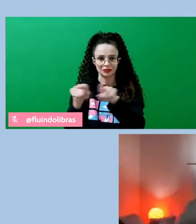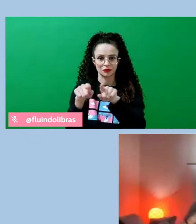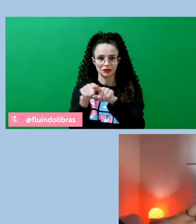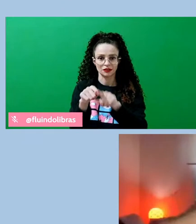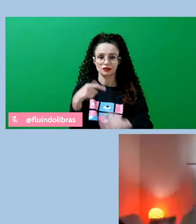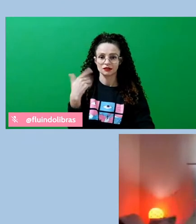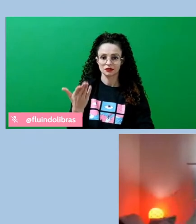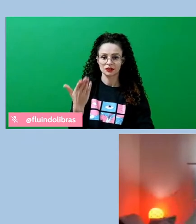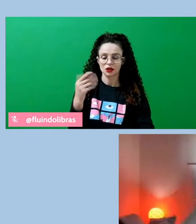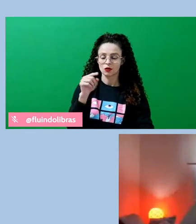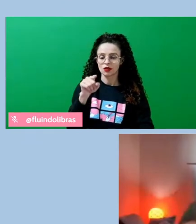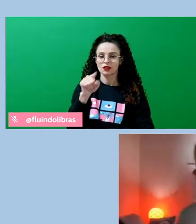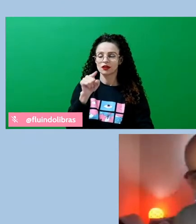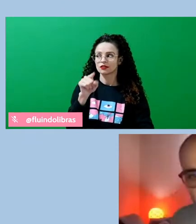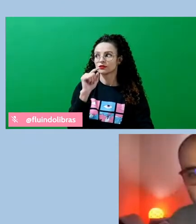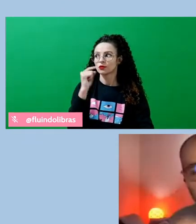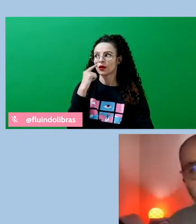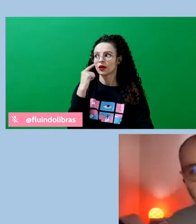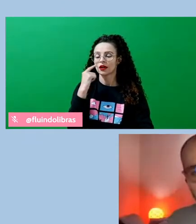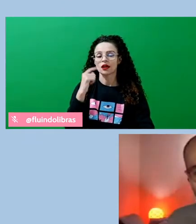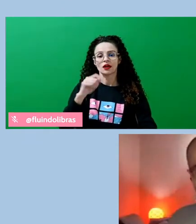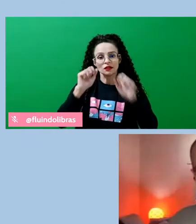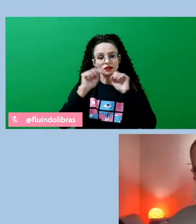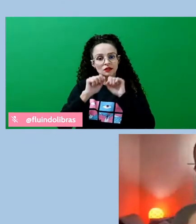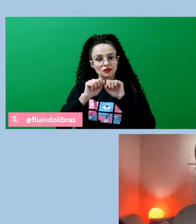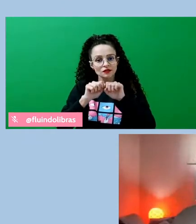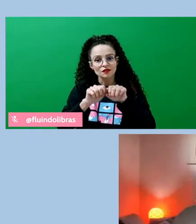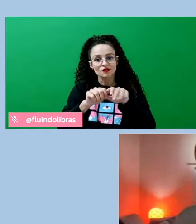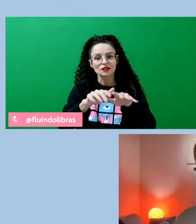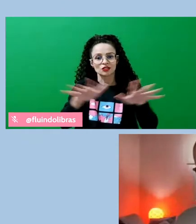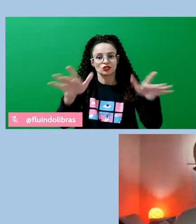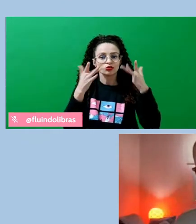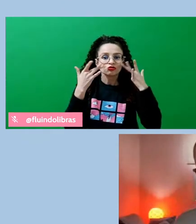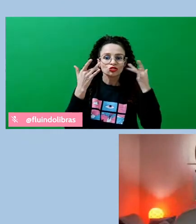de alguma maneira, invadir o teatro com o cinema, né,